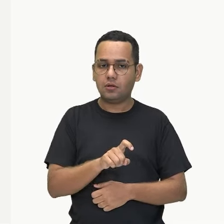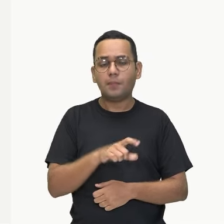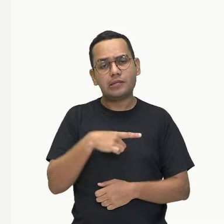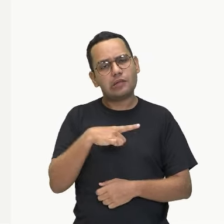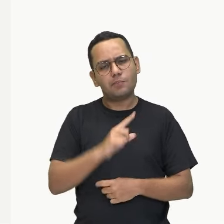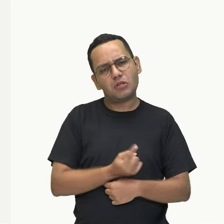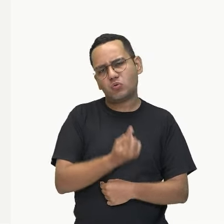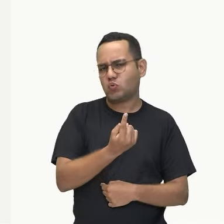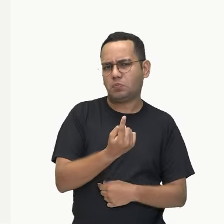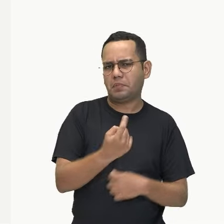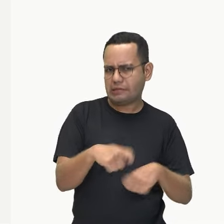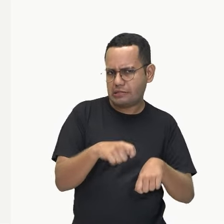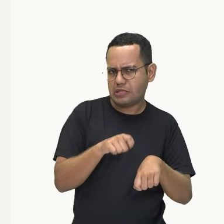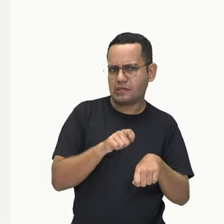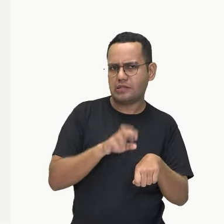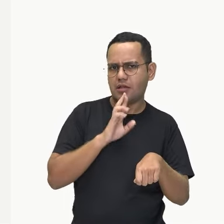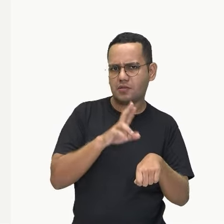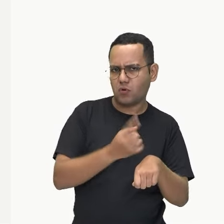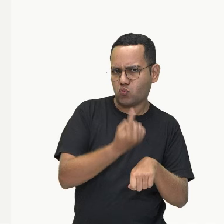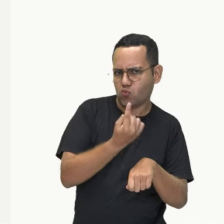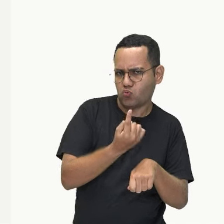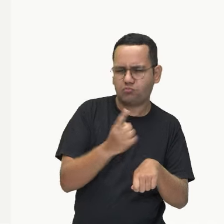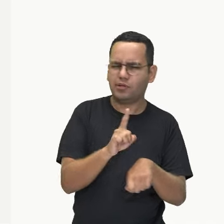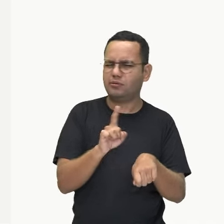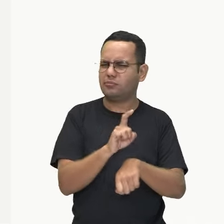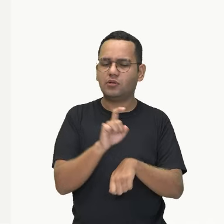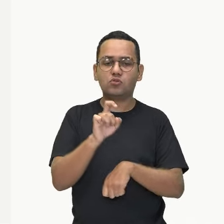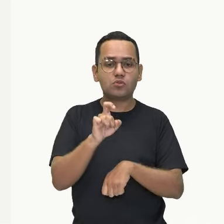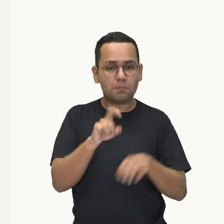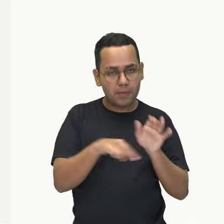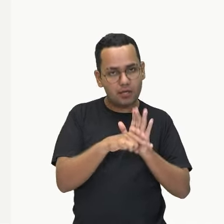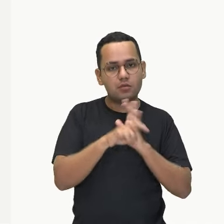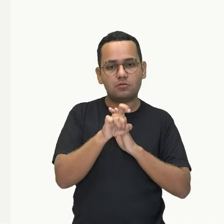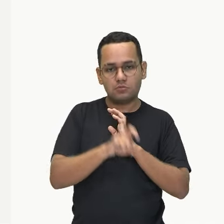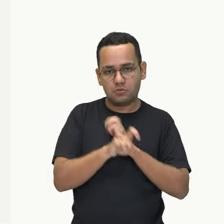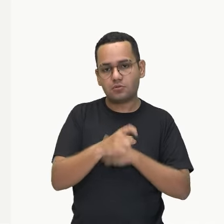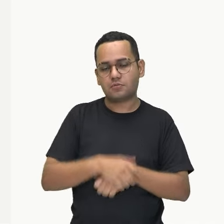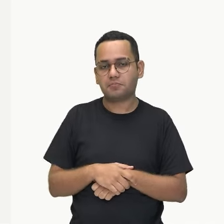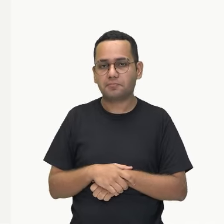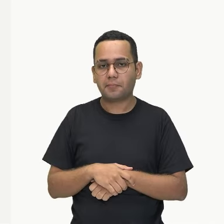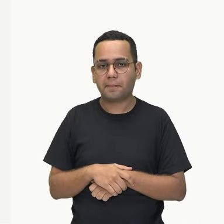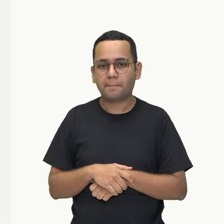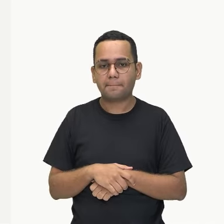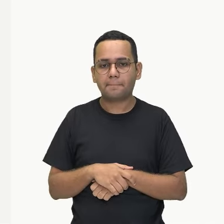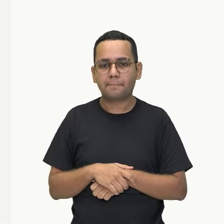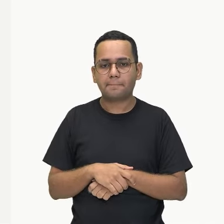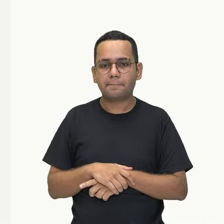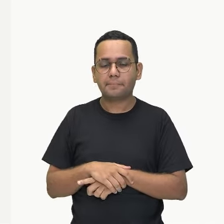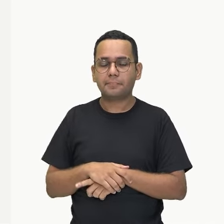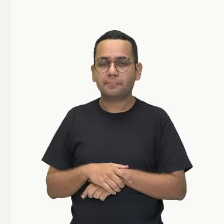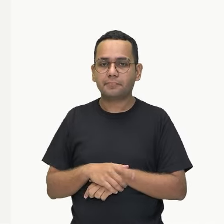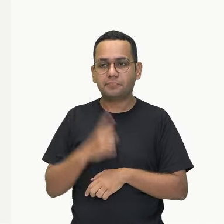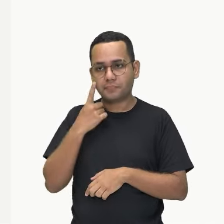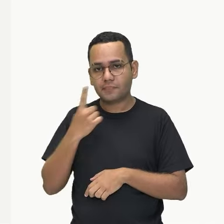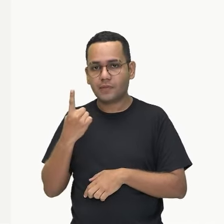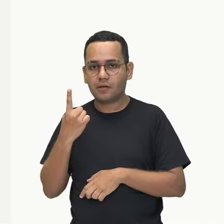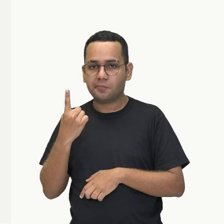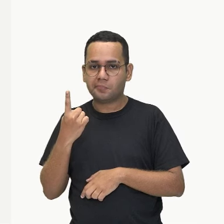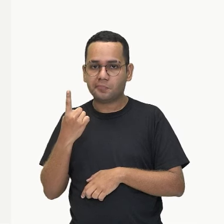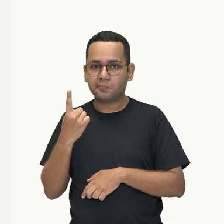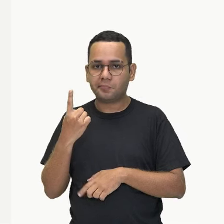Não. E aqui, os nossos dois que não possuem variáveis. 5 mais 10